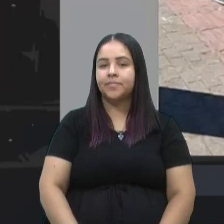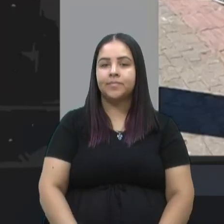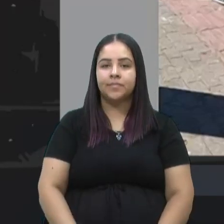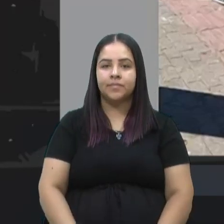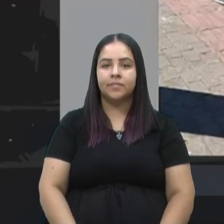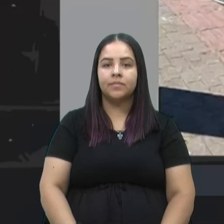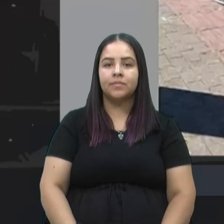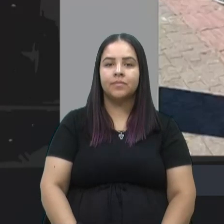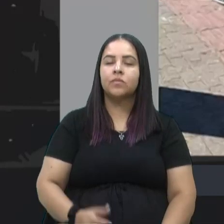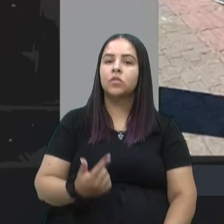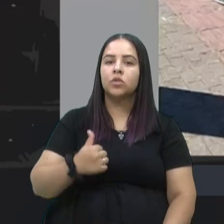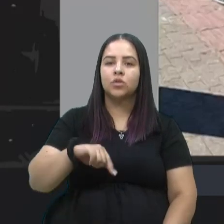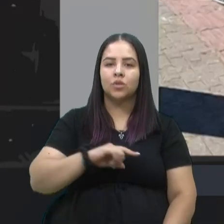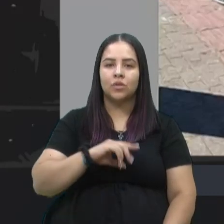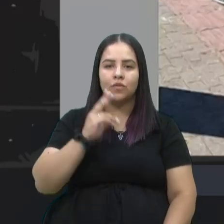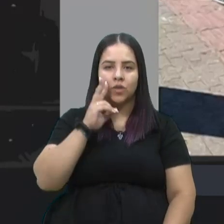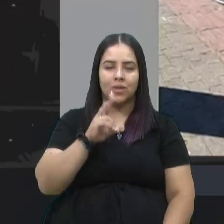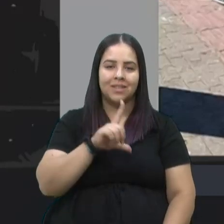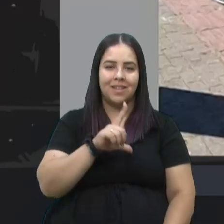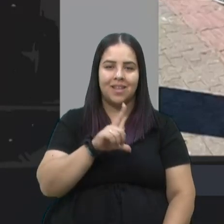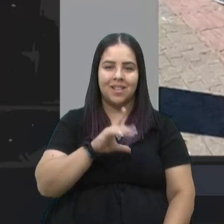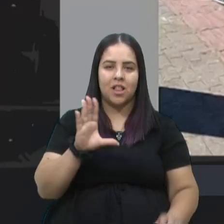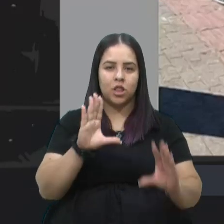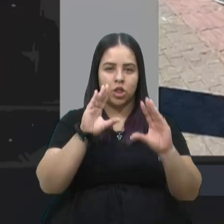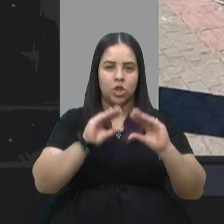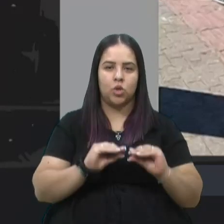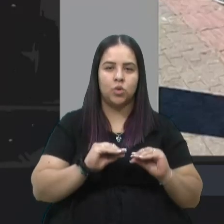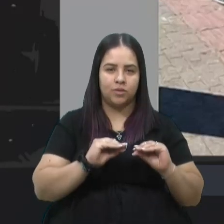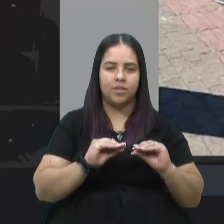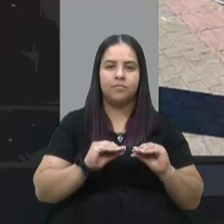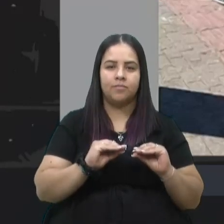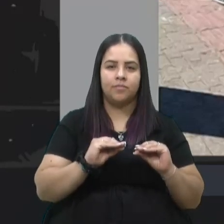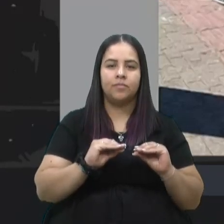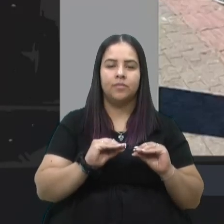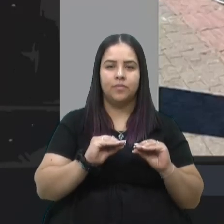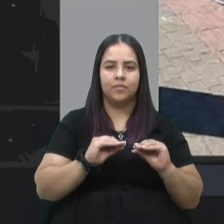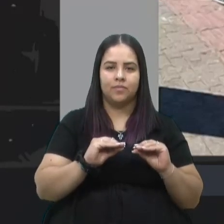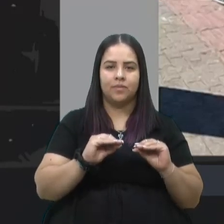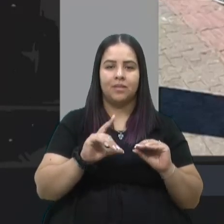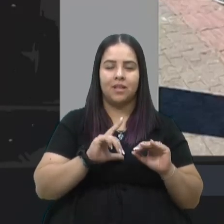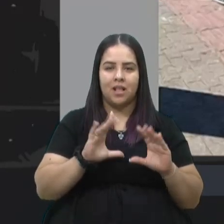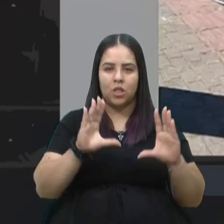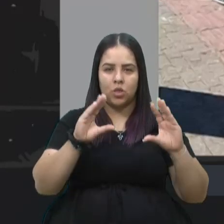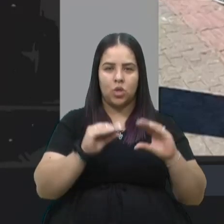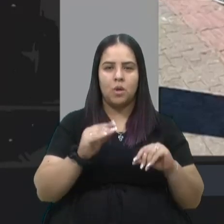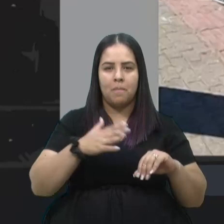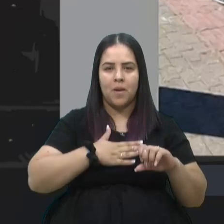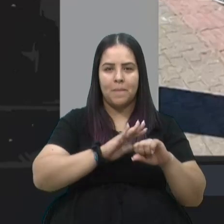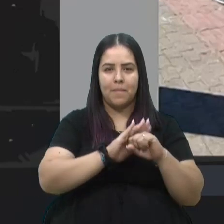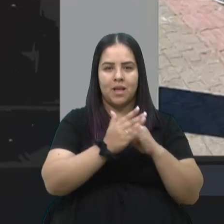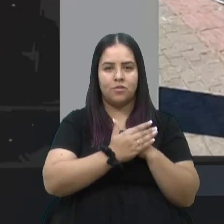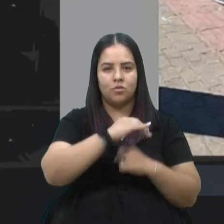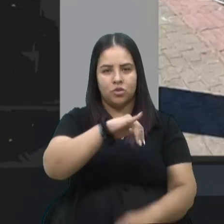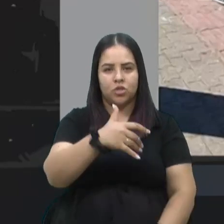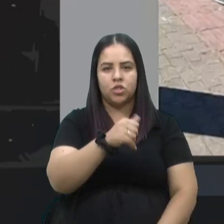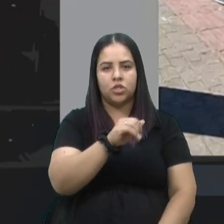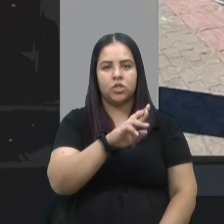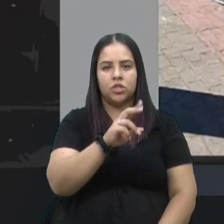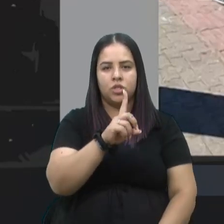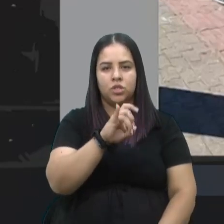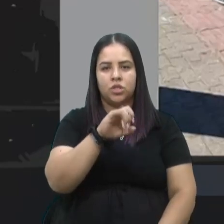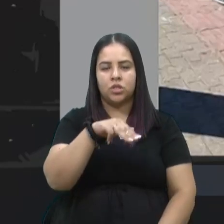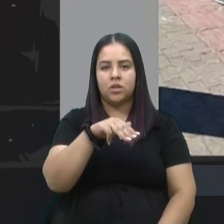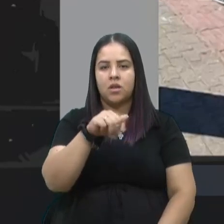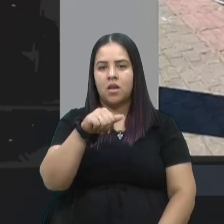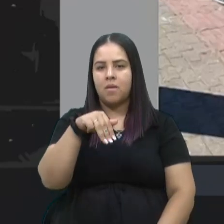Nós tivemos aquele episódio naquela noite dramática em que o meu bairro, o bairro Jardim América, foram